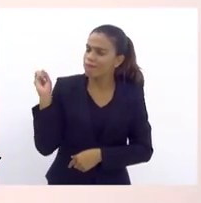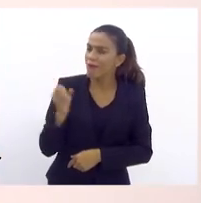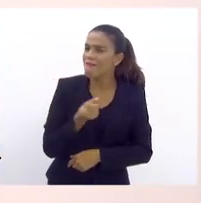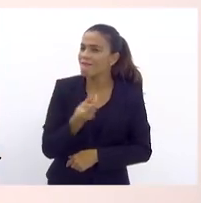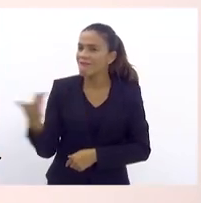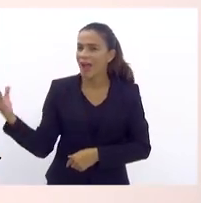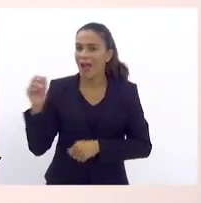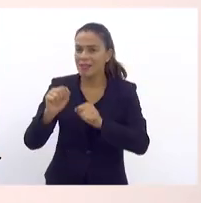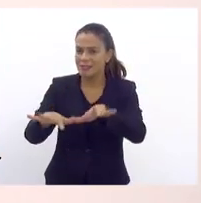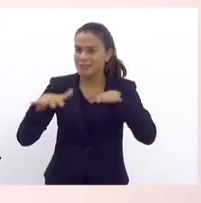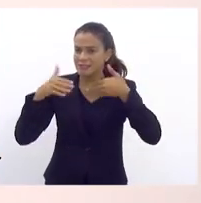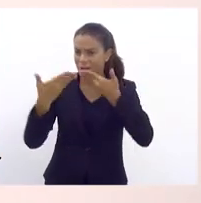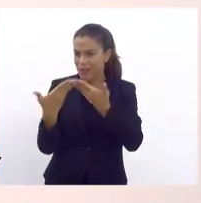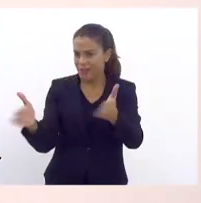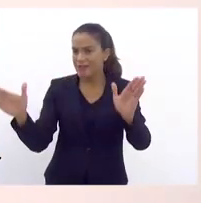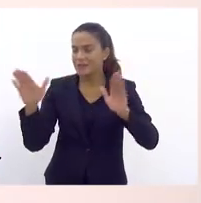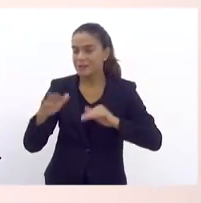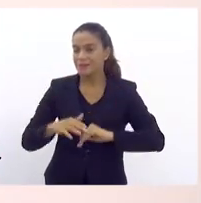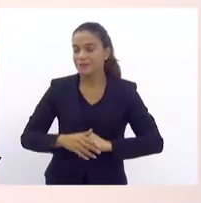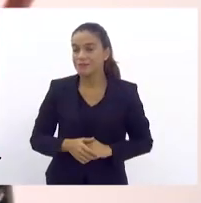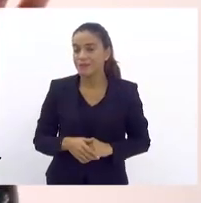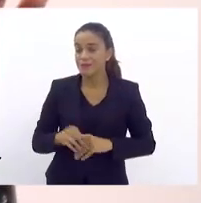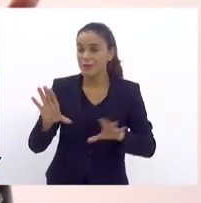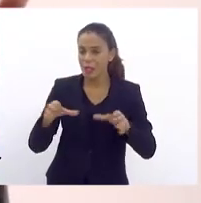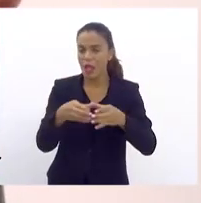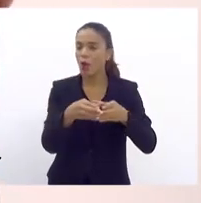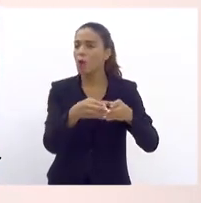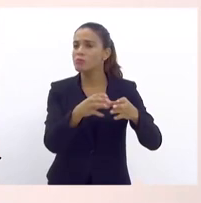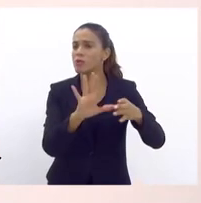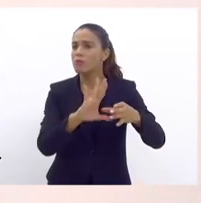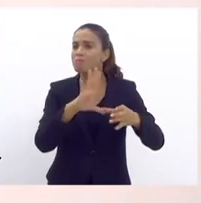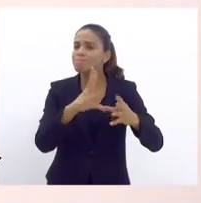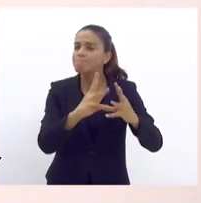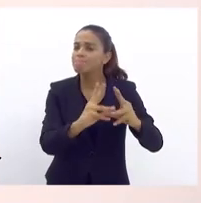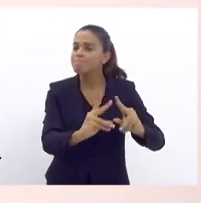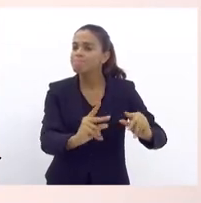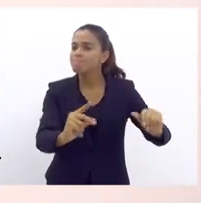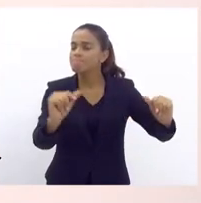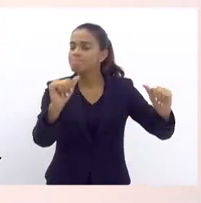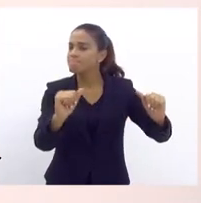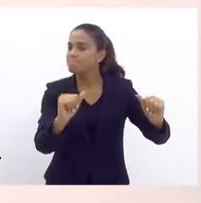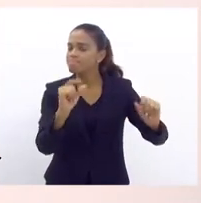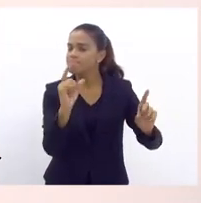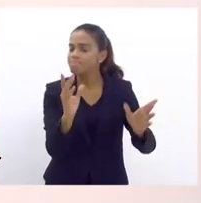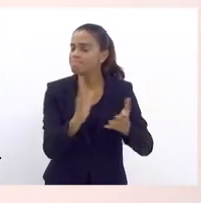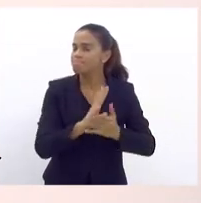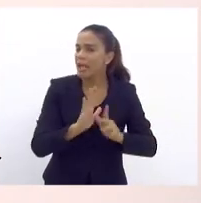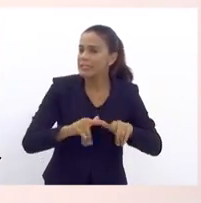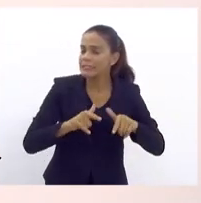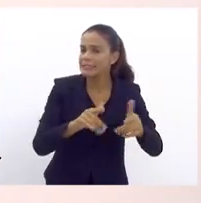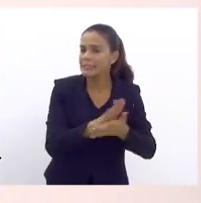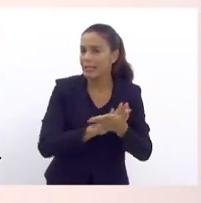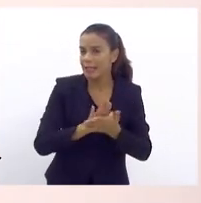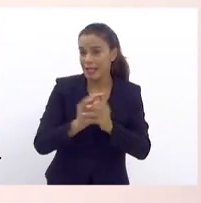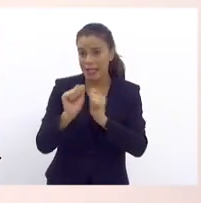promovido por ele né e depois a comissão ficou no Limbo e a gente viu que é alérgico né enquanto instituição é importante